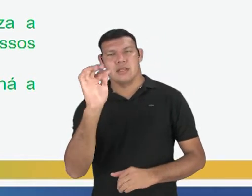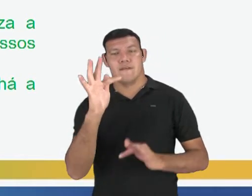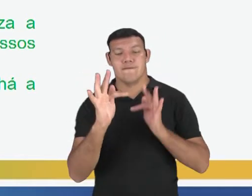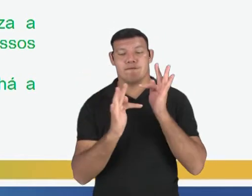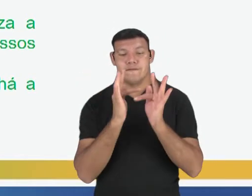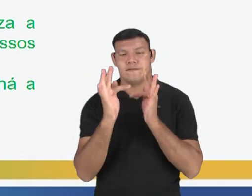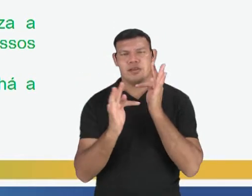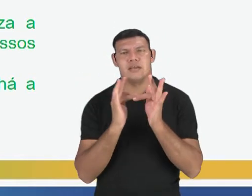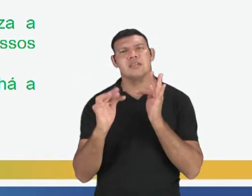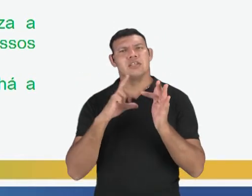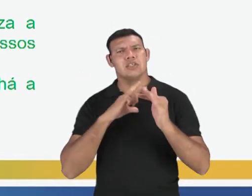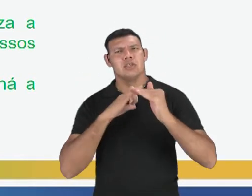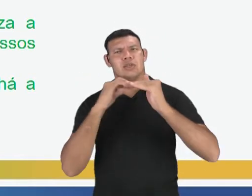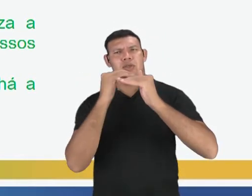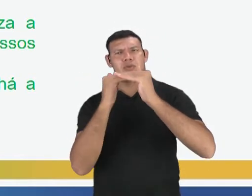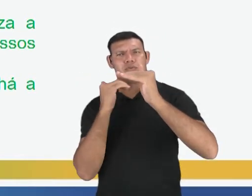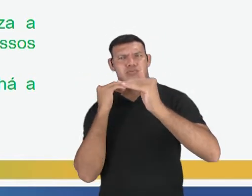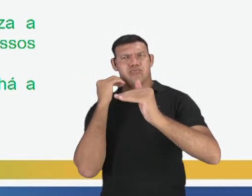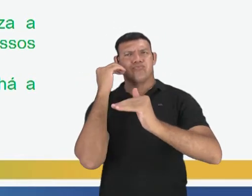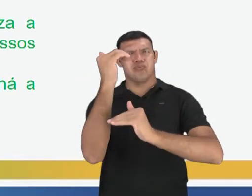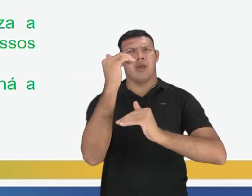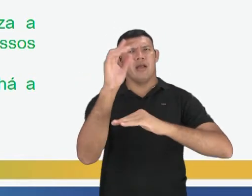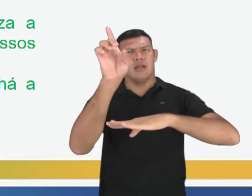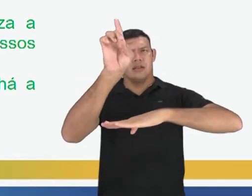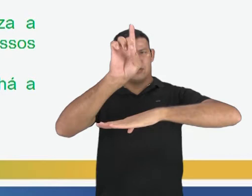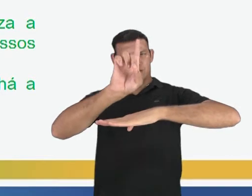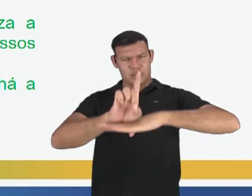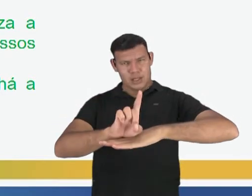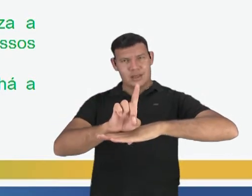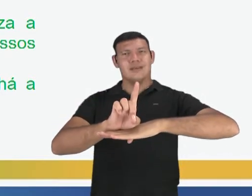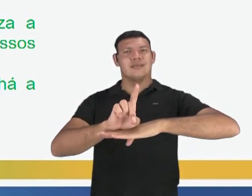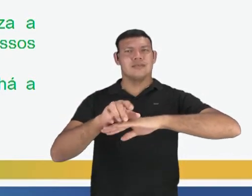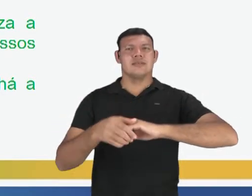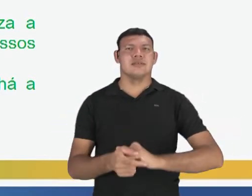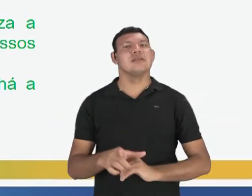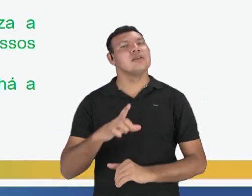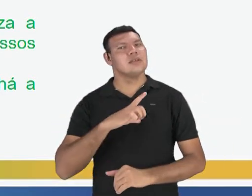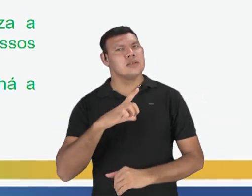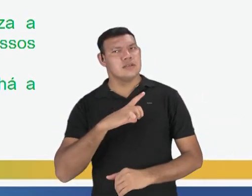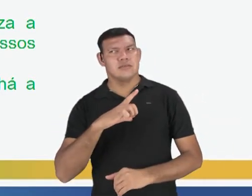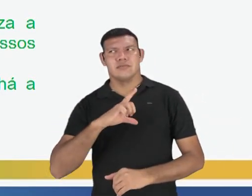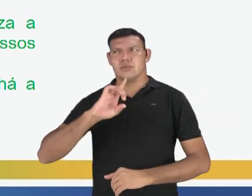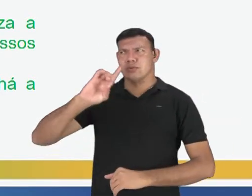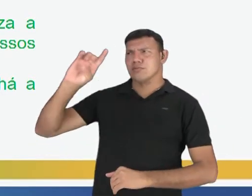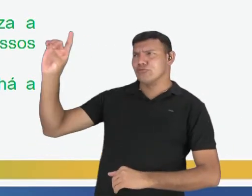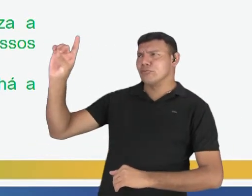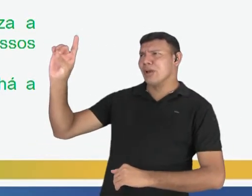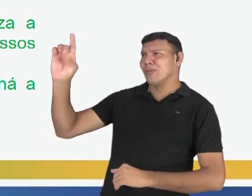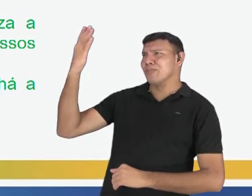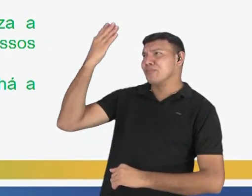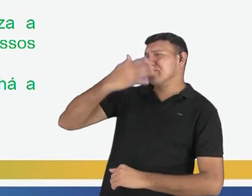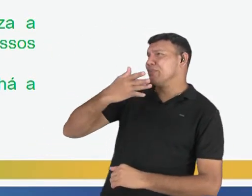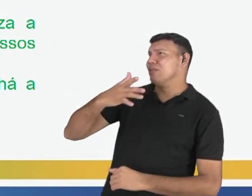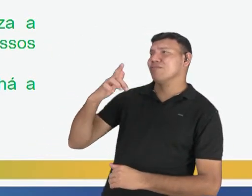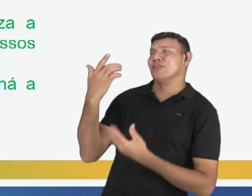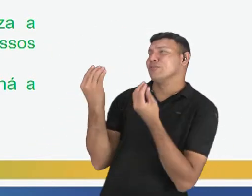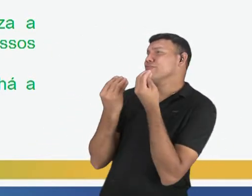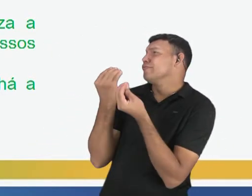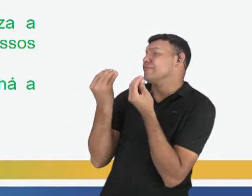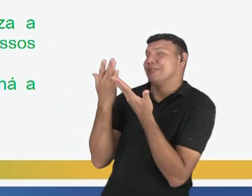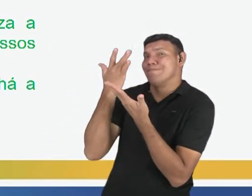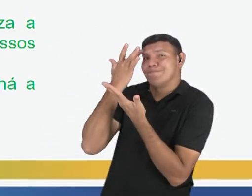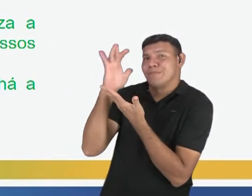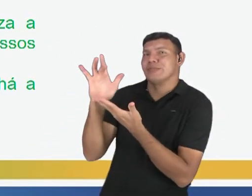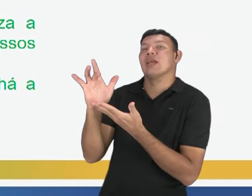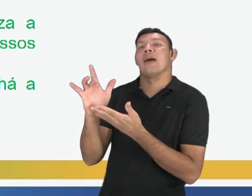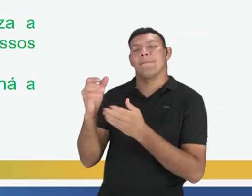um ser, existe deuses que o homem não pode provar, mas sabe que existe, que está lá e tal, né? E aí tem essa ideia